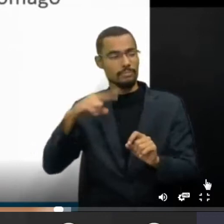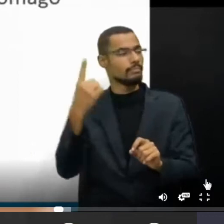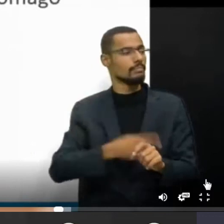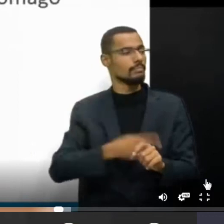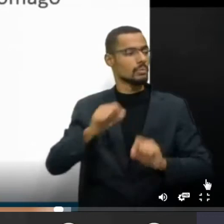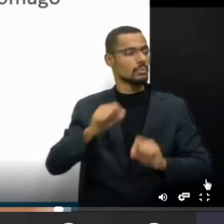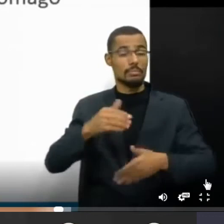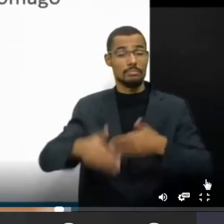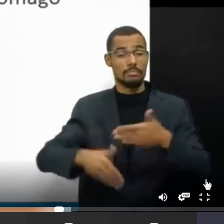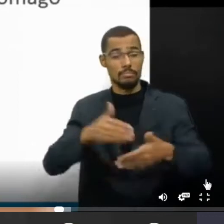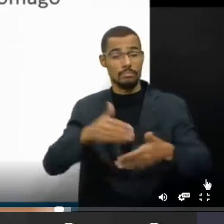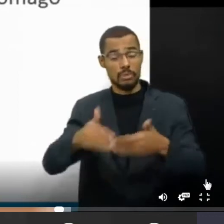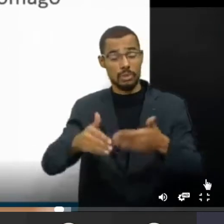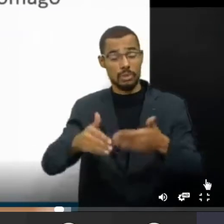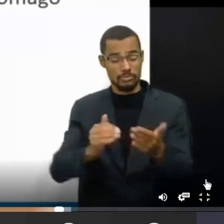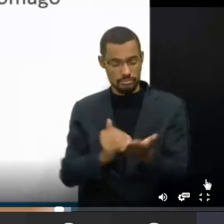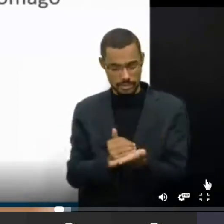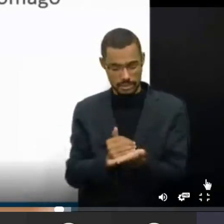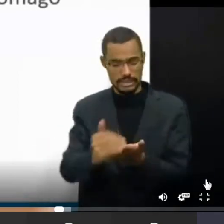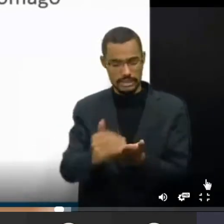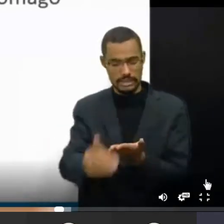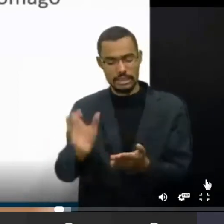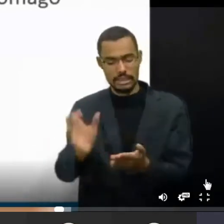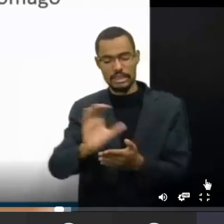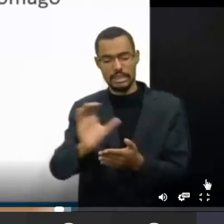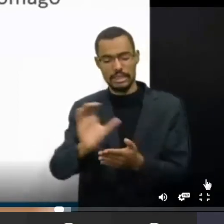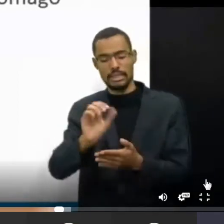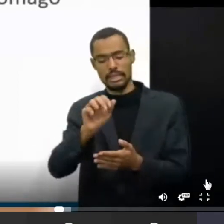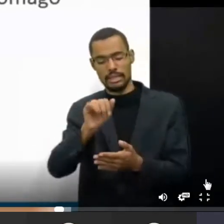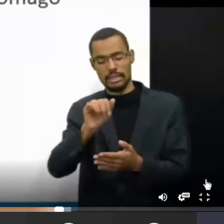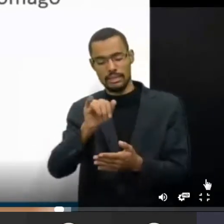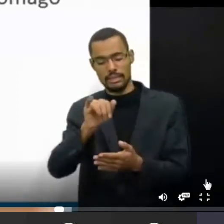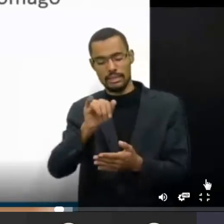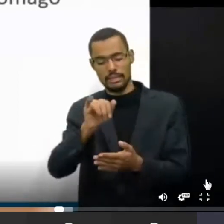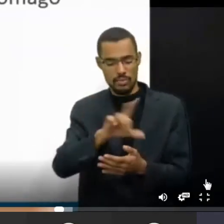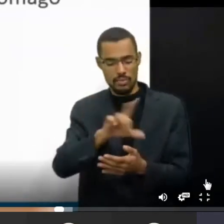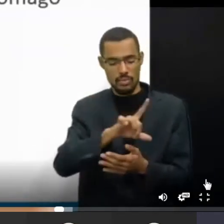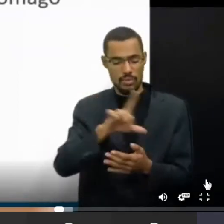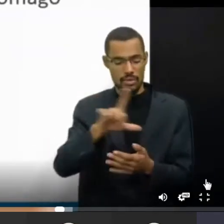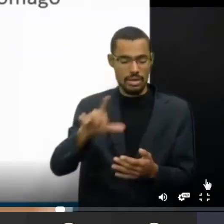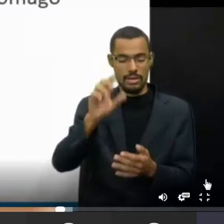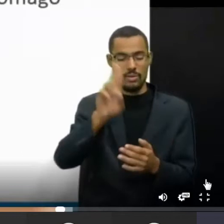temos processo iniciando na cavidade oral, com as enzimas